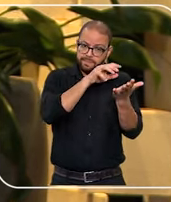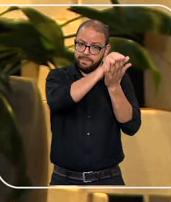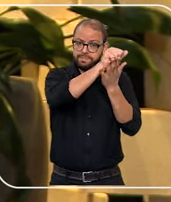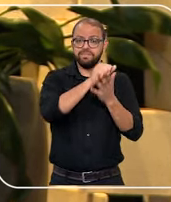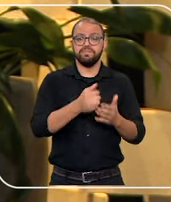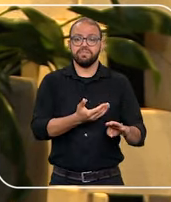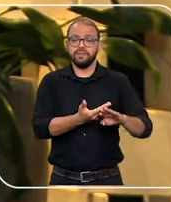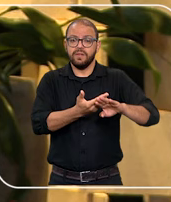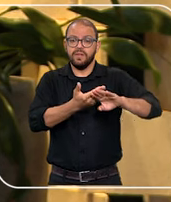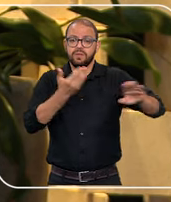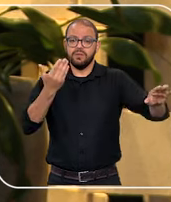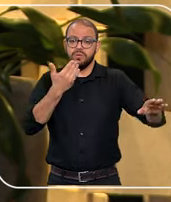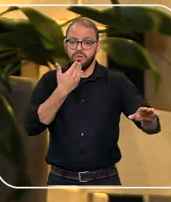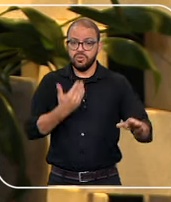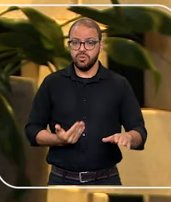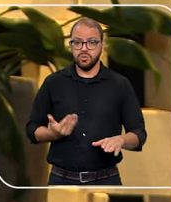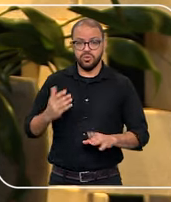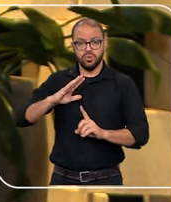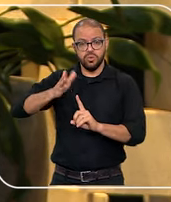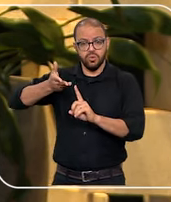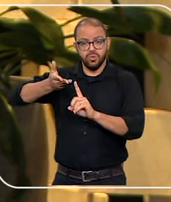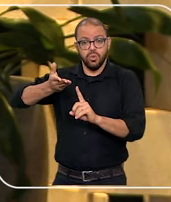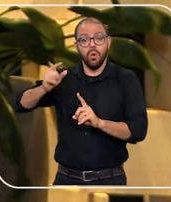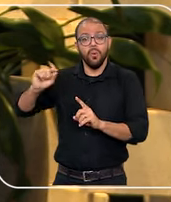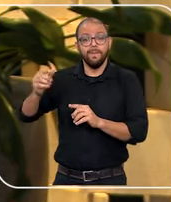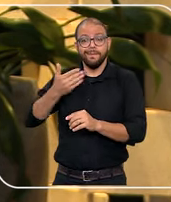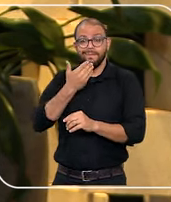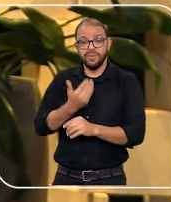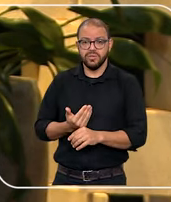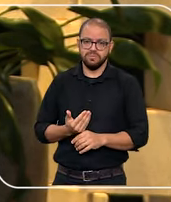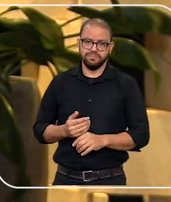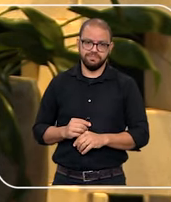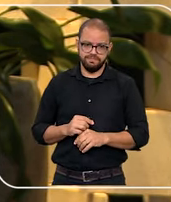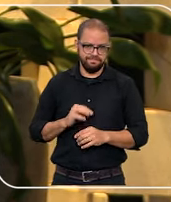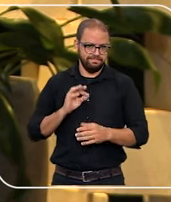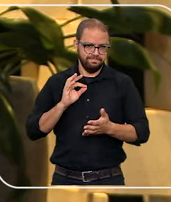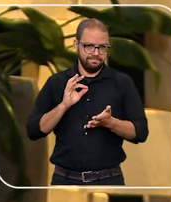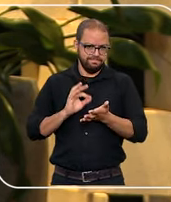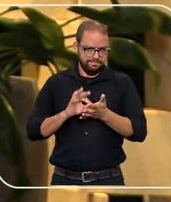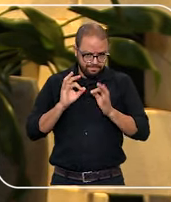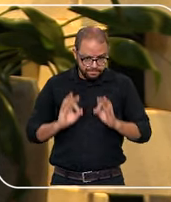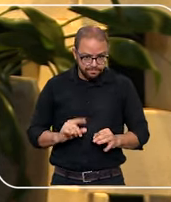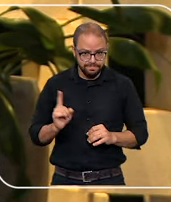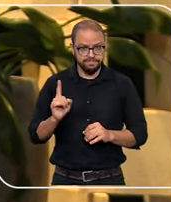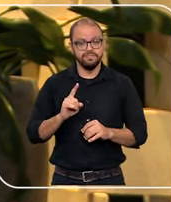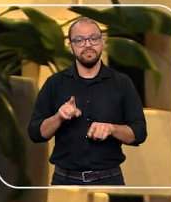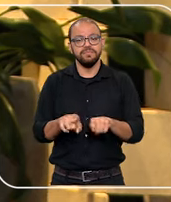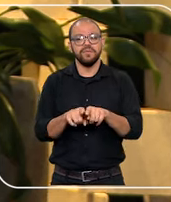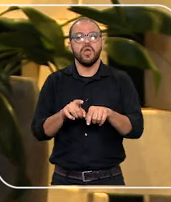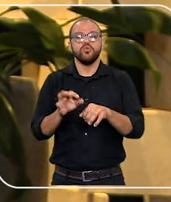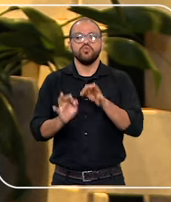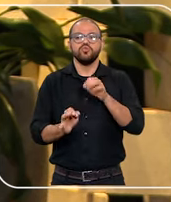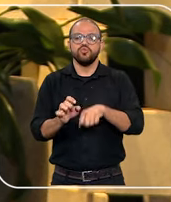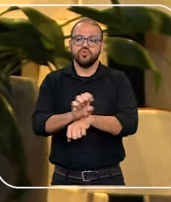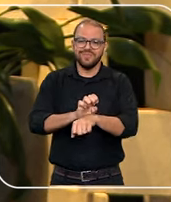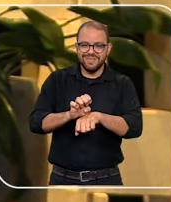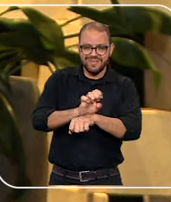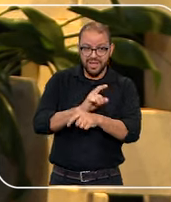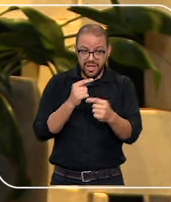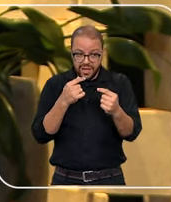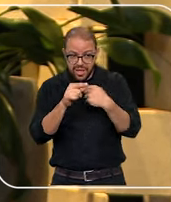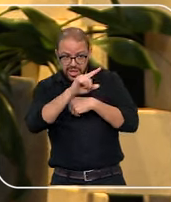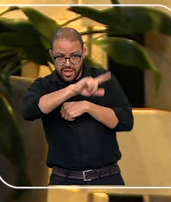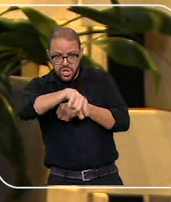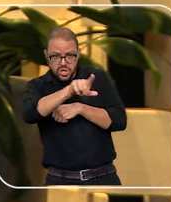busca e apreensão e afastou o requerimento do réu por se tratar de pedido genérico. Além disso, a Justiça Estadual entendeu que não